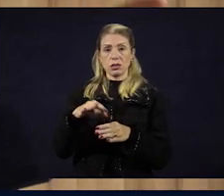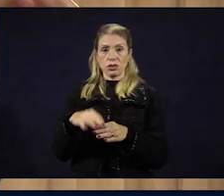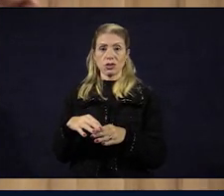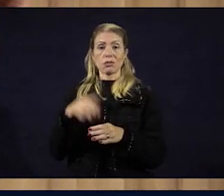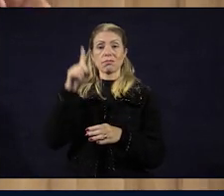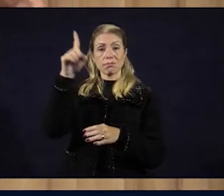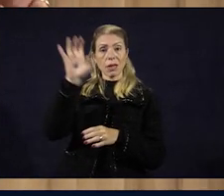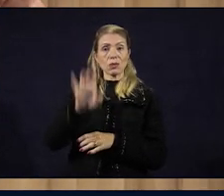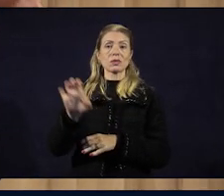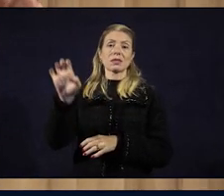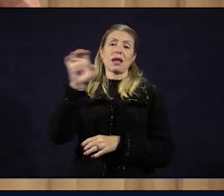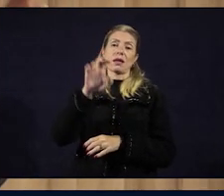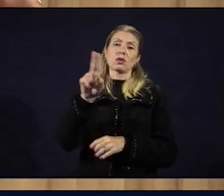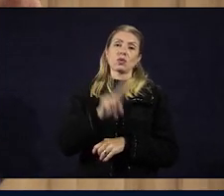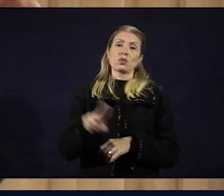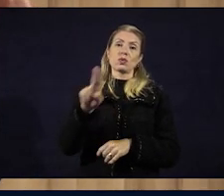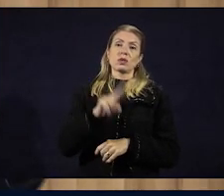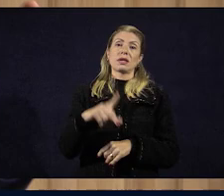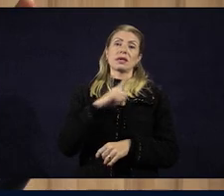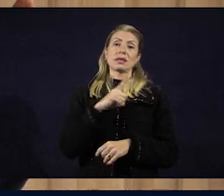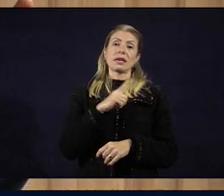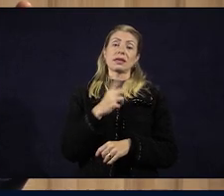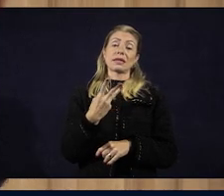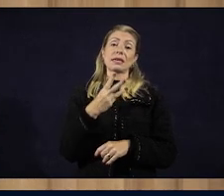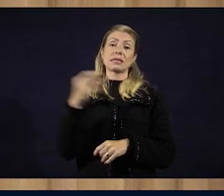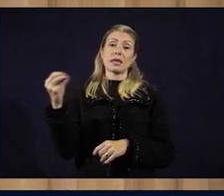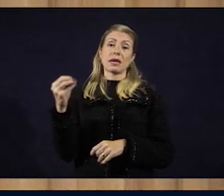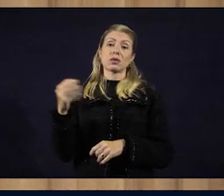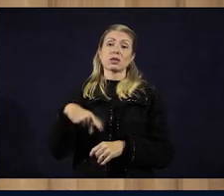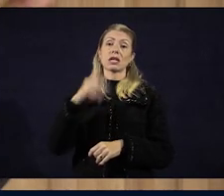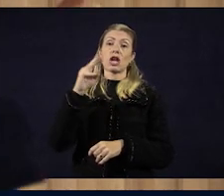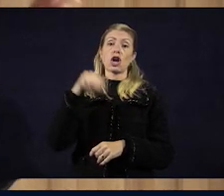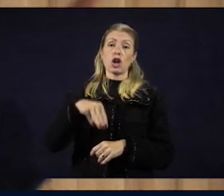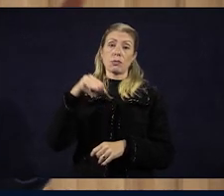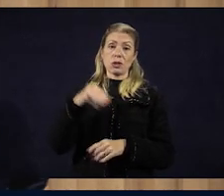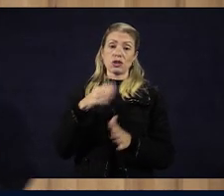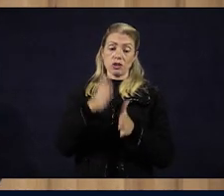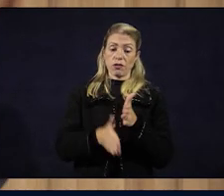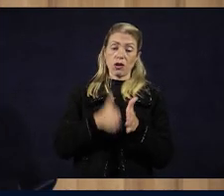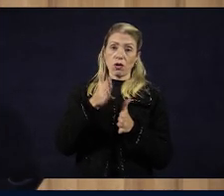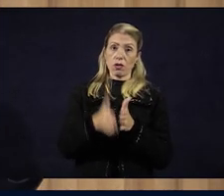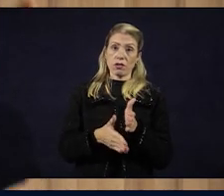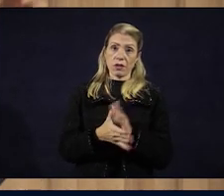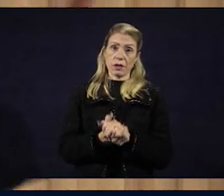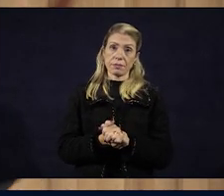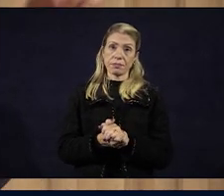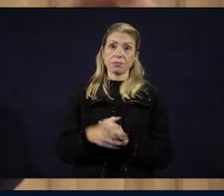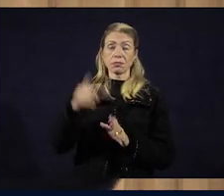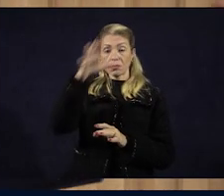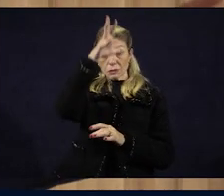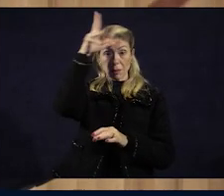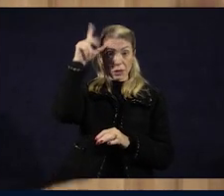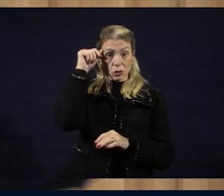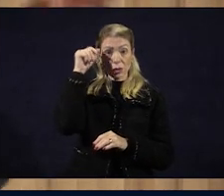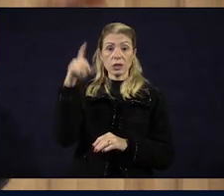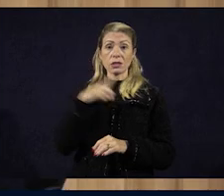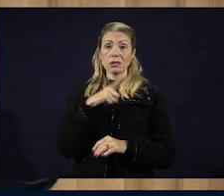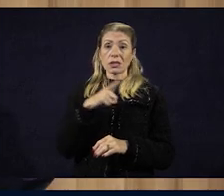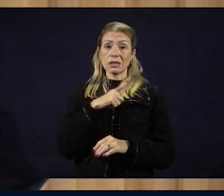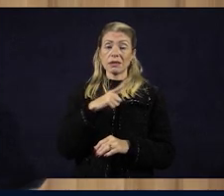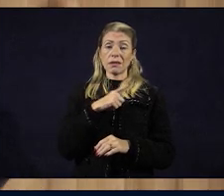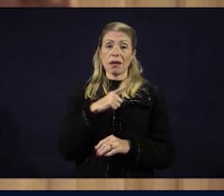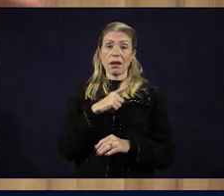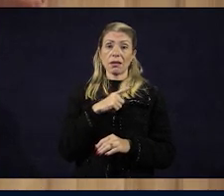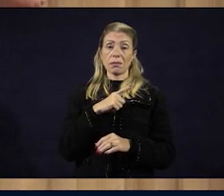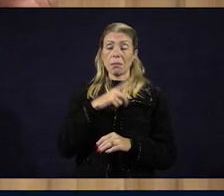naquele estado que só tem 300 quilômetros de ferrovia. O estado do Mato Grosso tem uma área equivalente à Espanha e à Alemanha juntos. E só